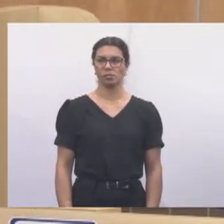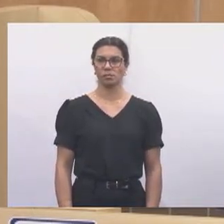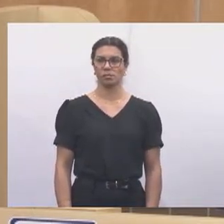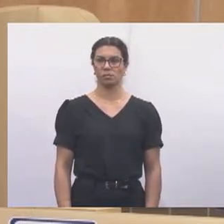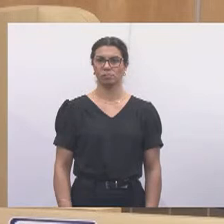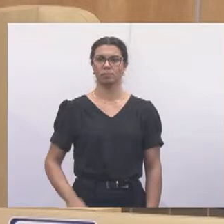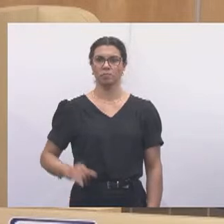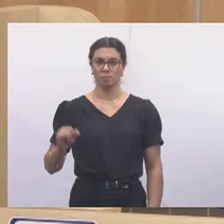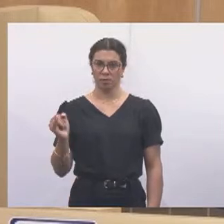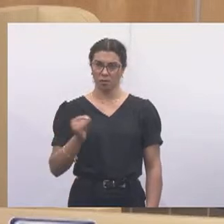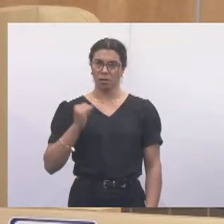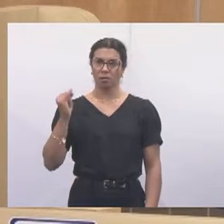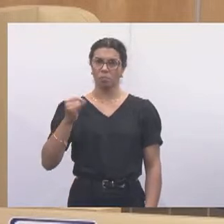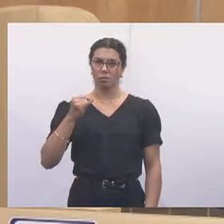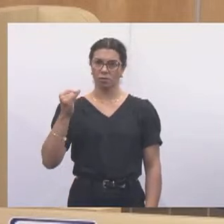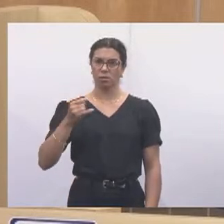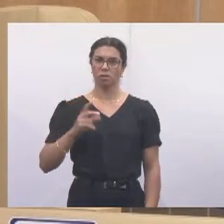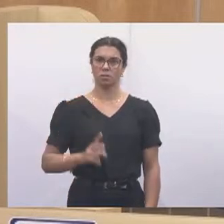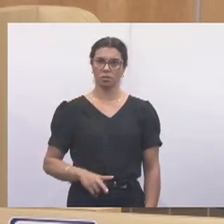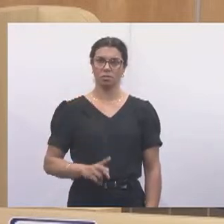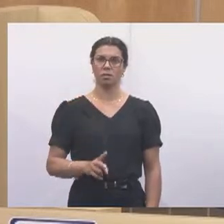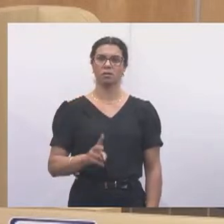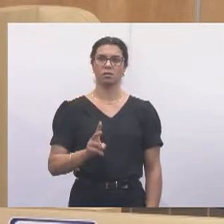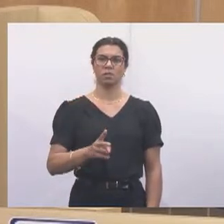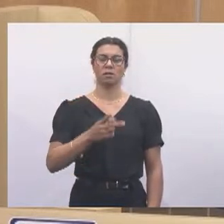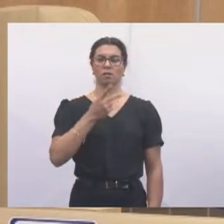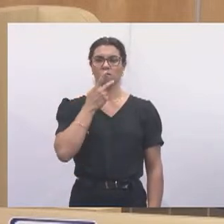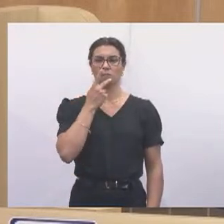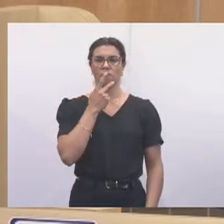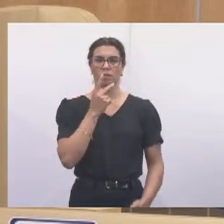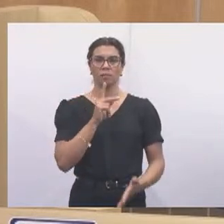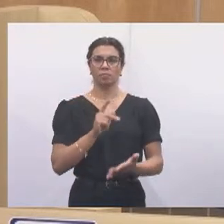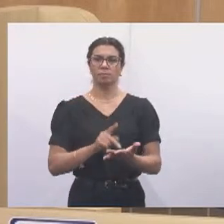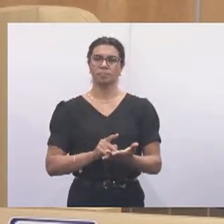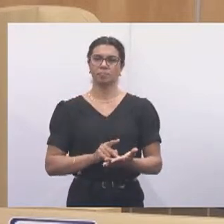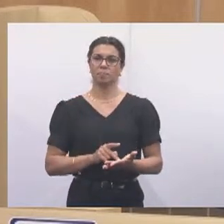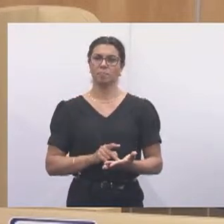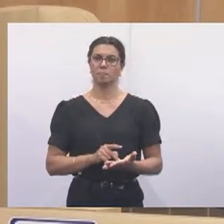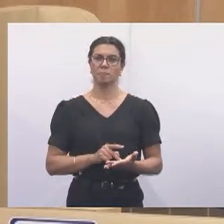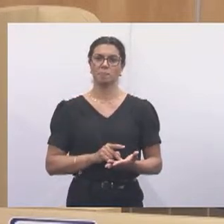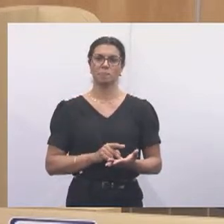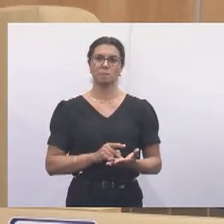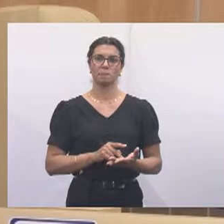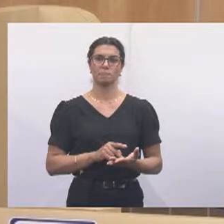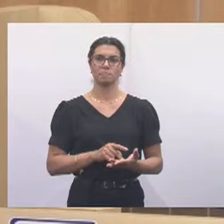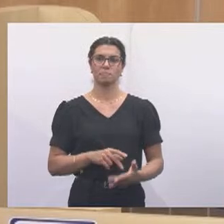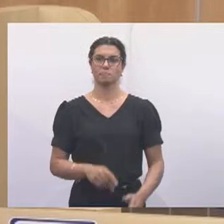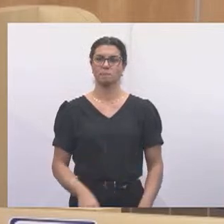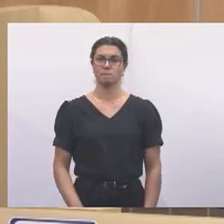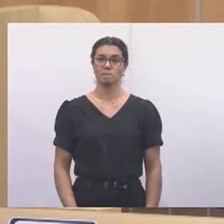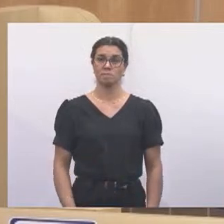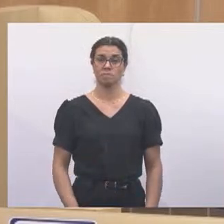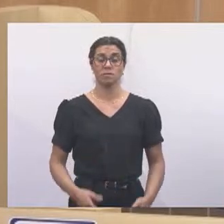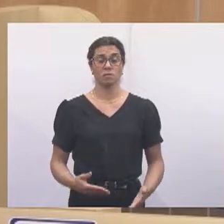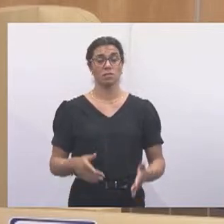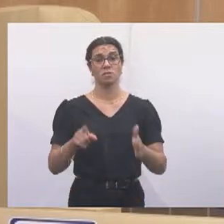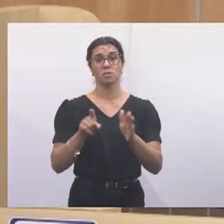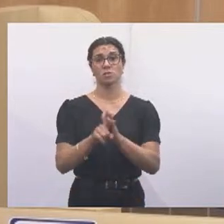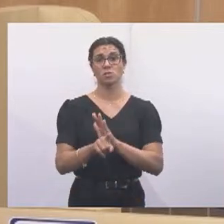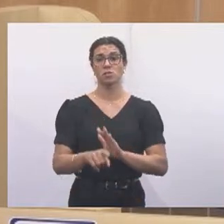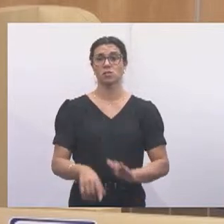É importante sempre contar a história na realidade, na verdade, não é? Sempre assim. E aí eu faço a